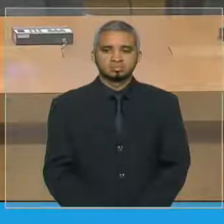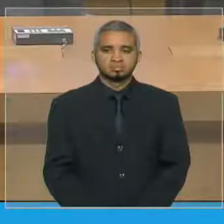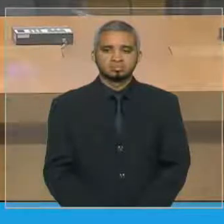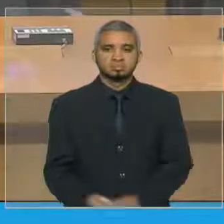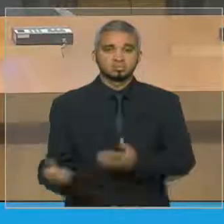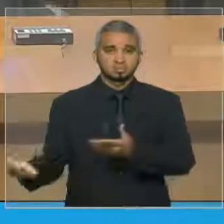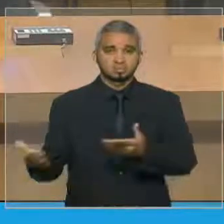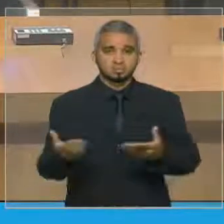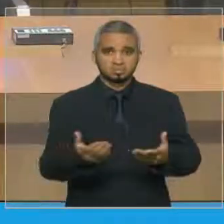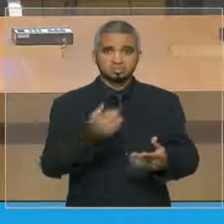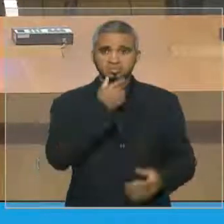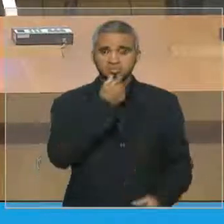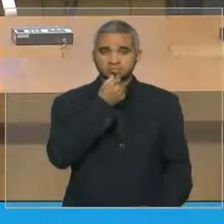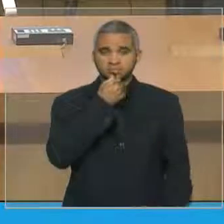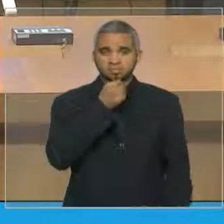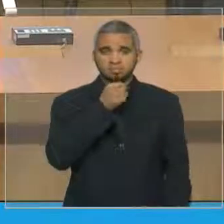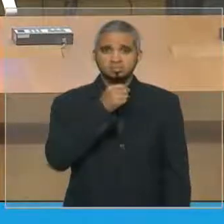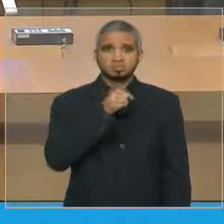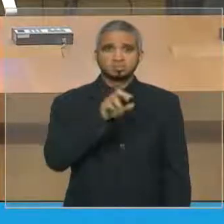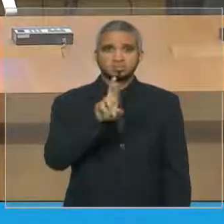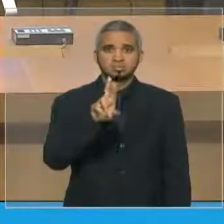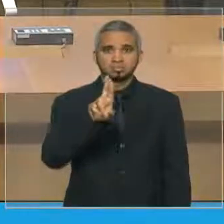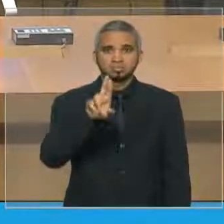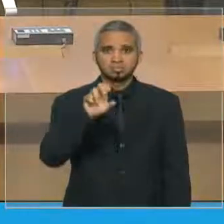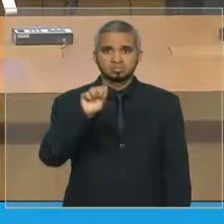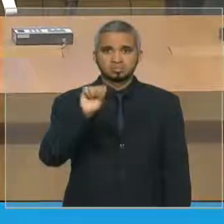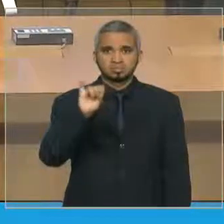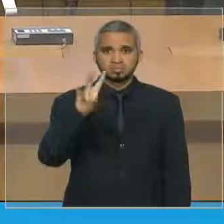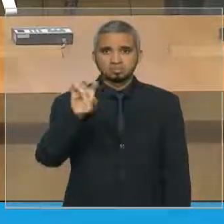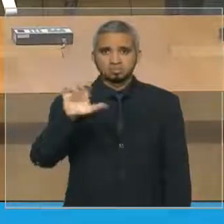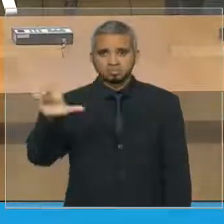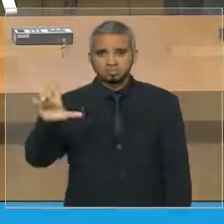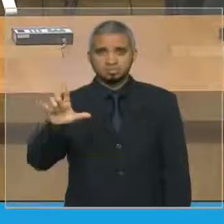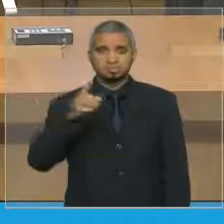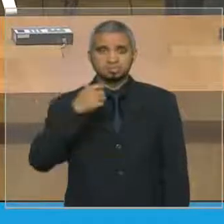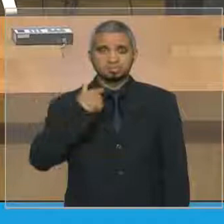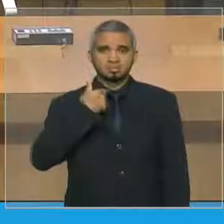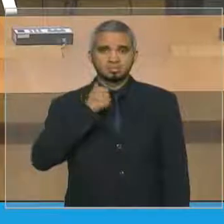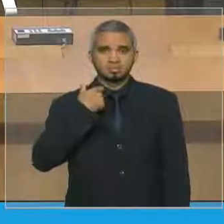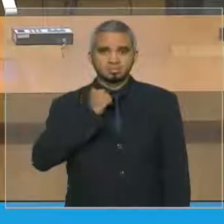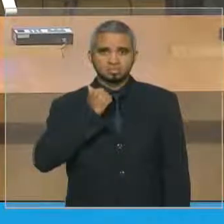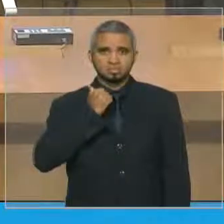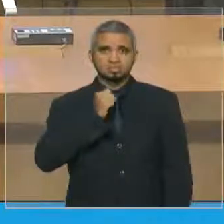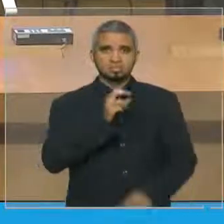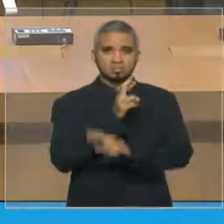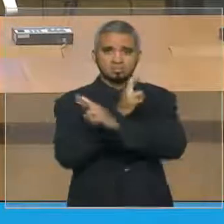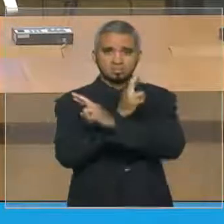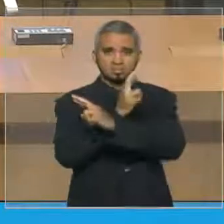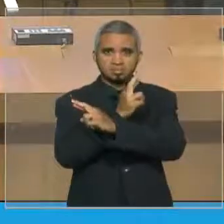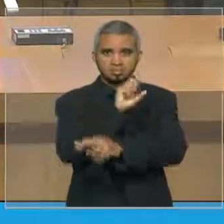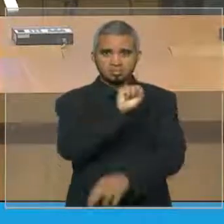Senhor Roosevelt Aranha Saboia, delegado da Receita Federal em São Luís.